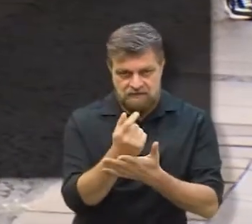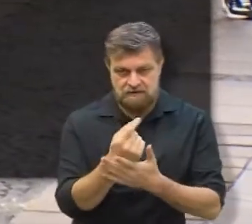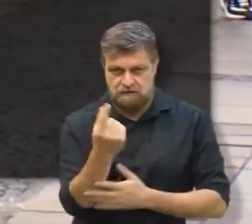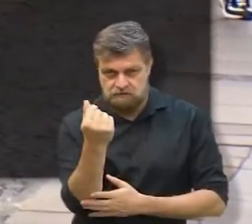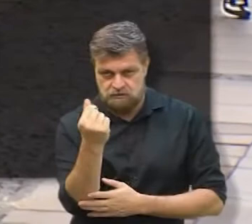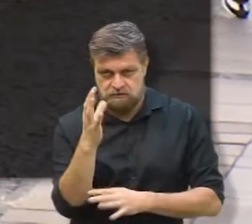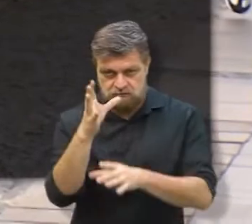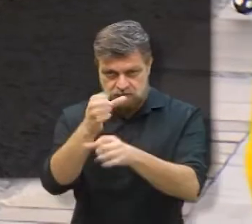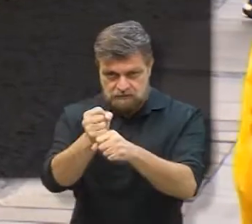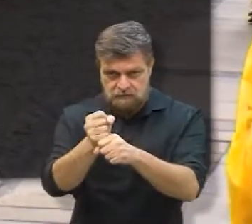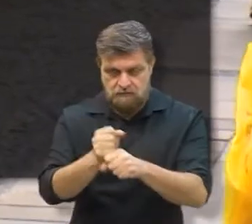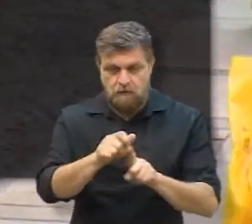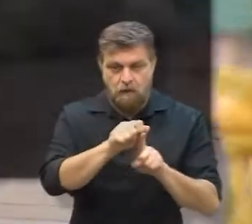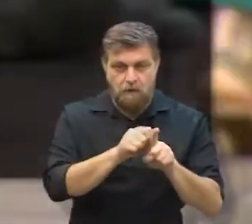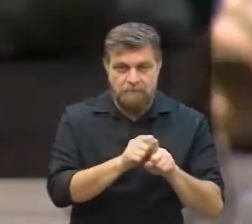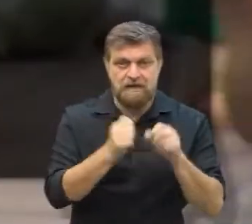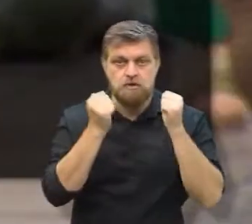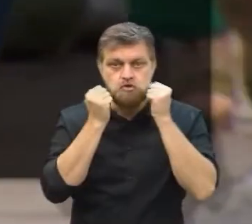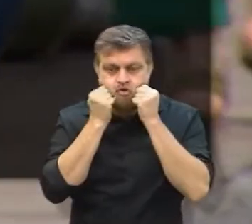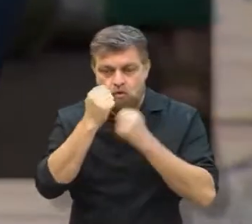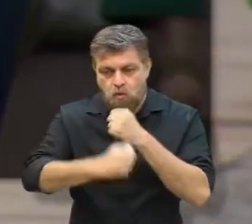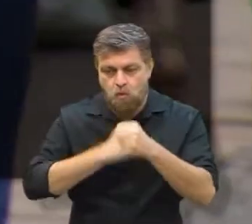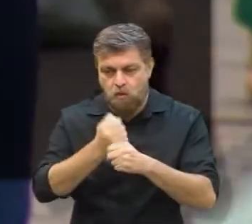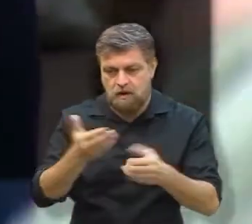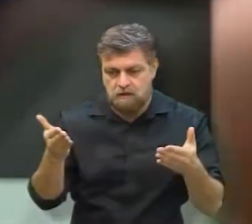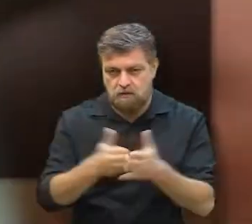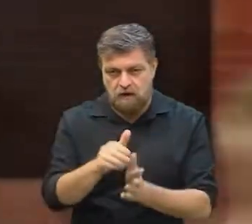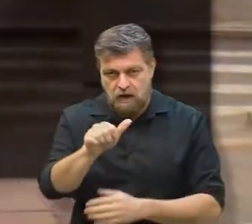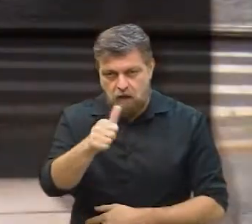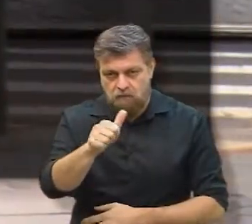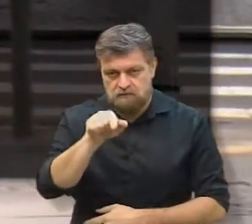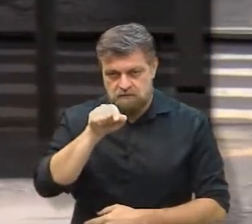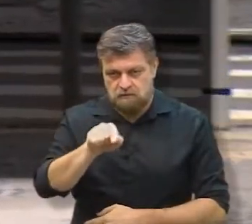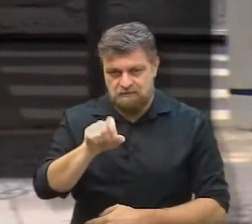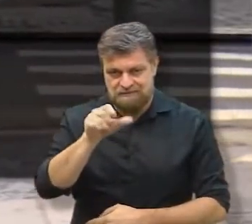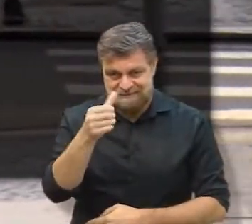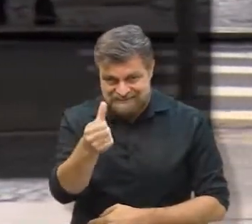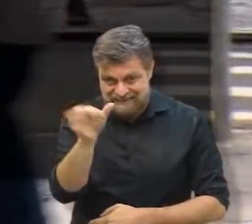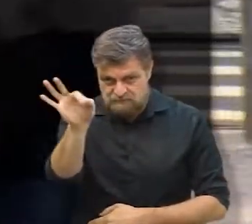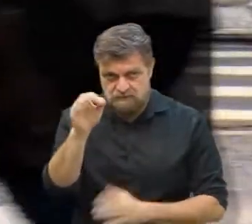de faturamento. Em relação a julho deste ano, o crescimento foi de